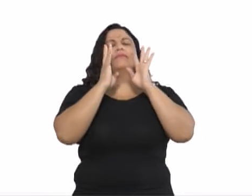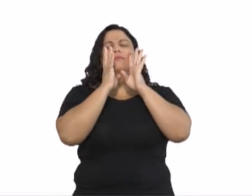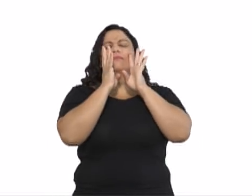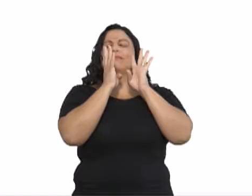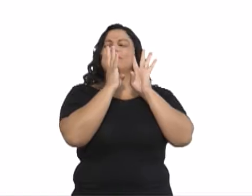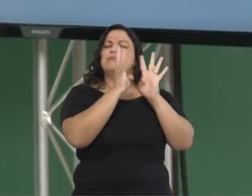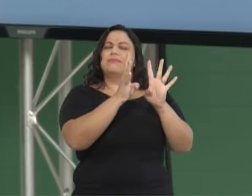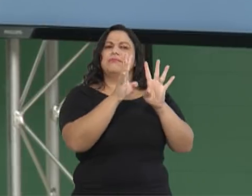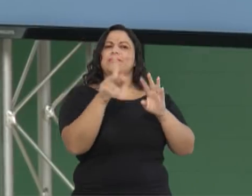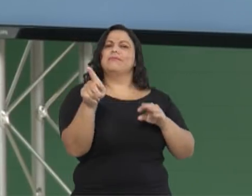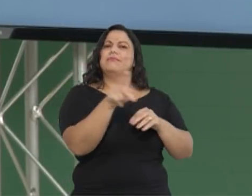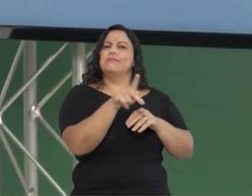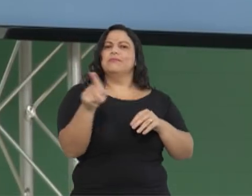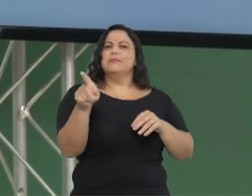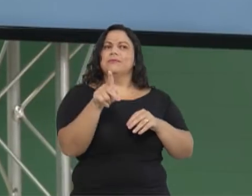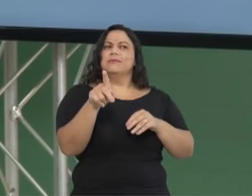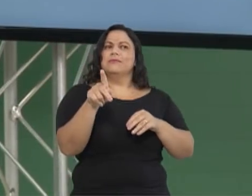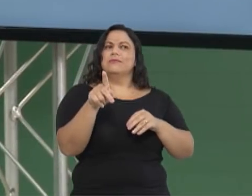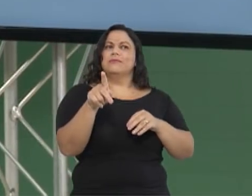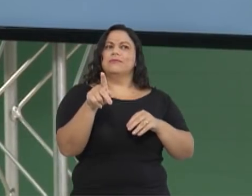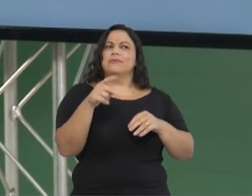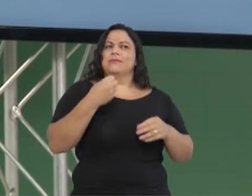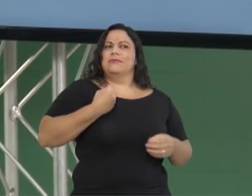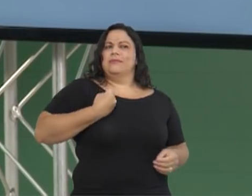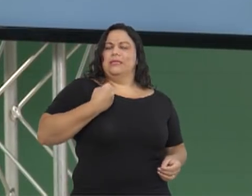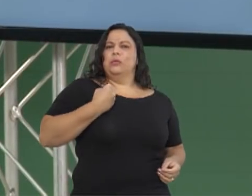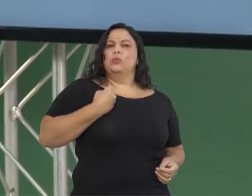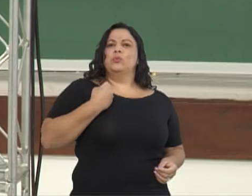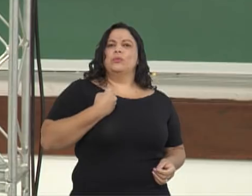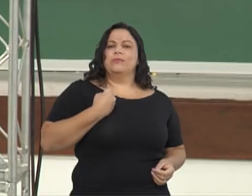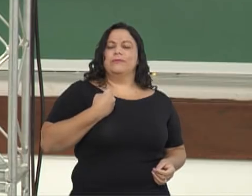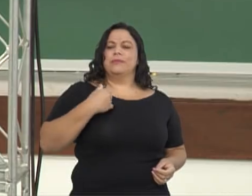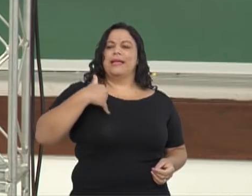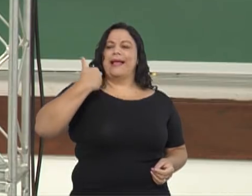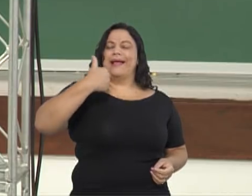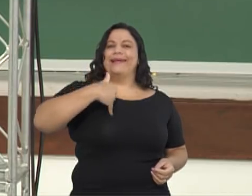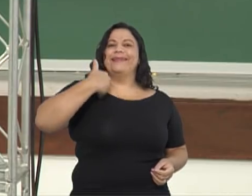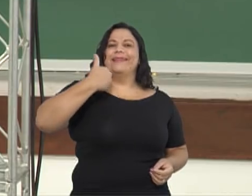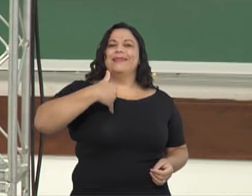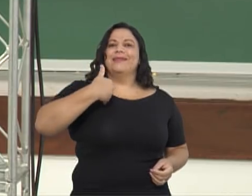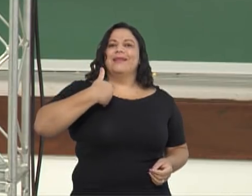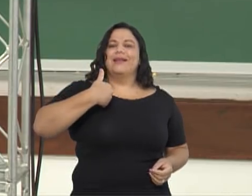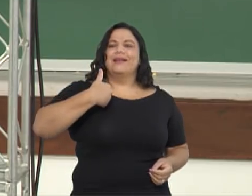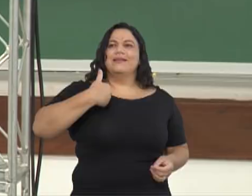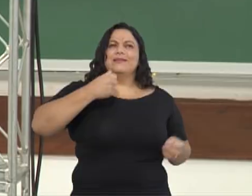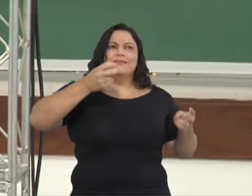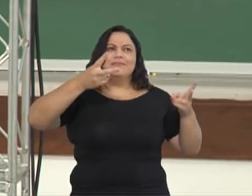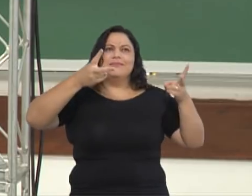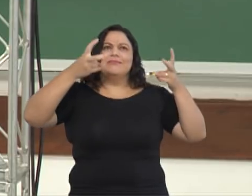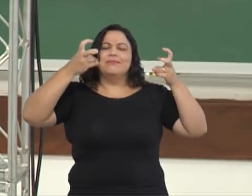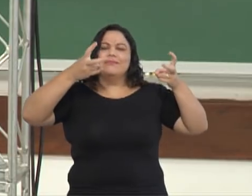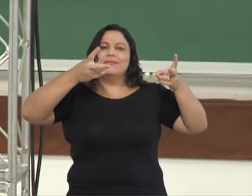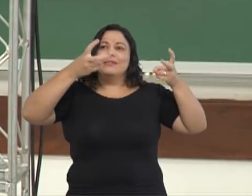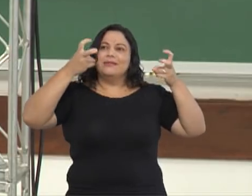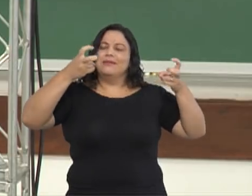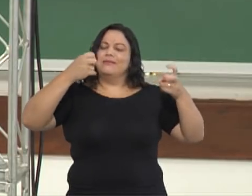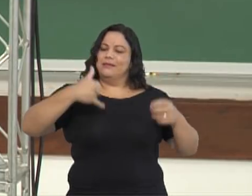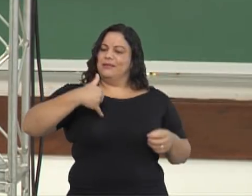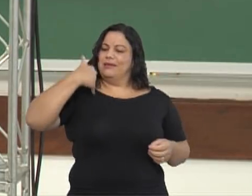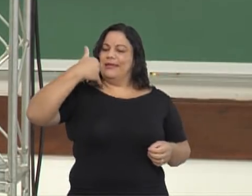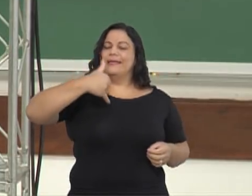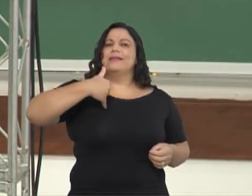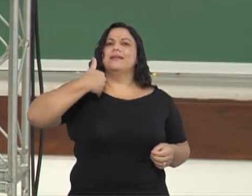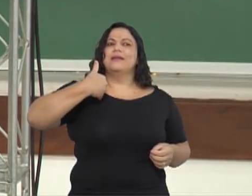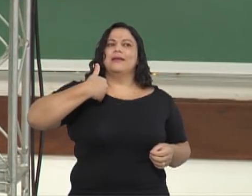teacher escreveu a idade para vocês perceberem que quando eu me referir à idade,